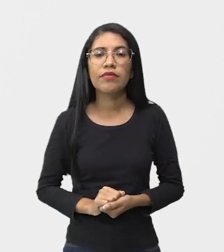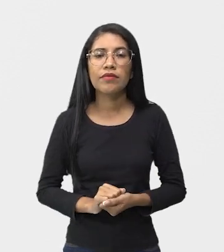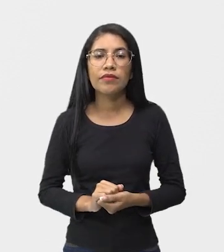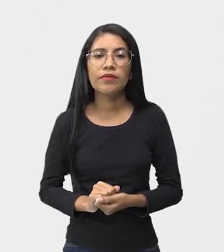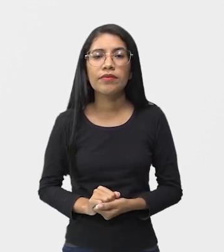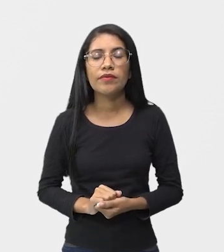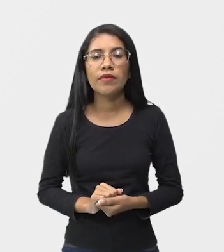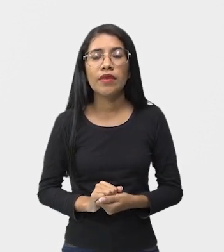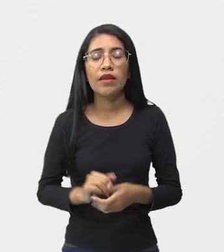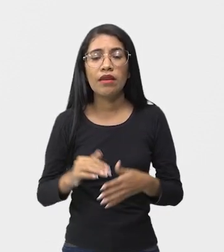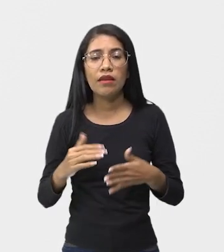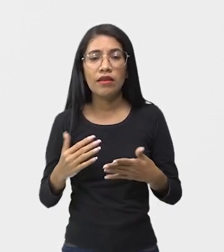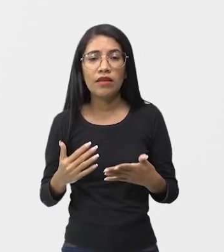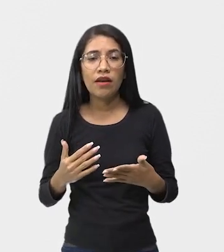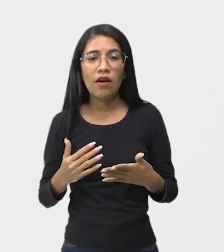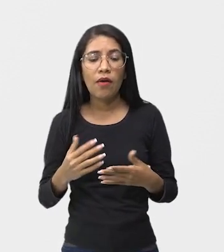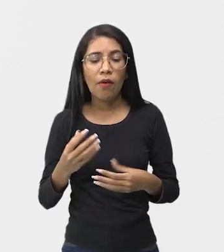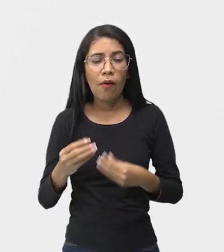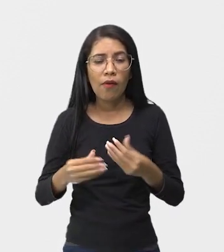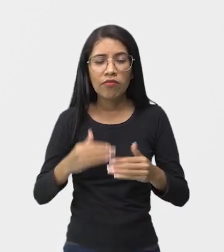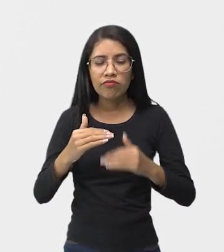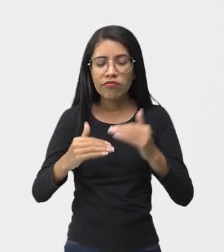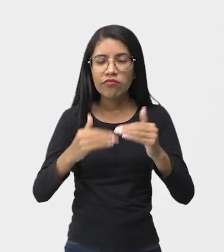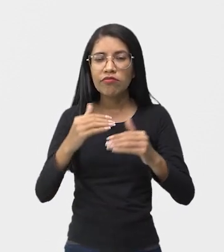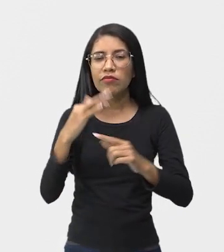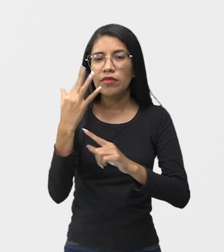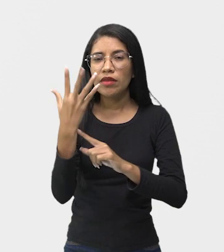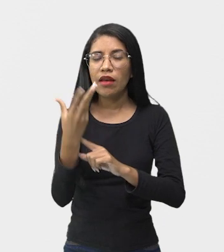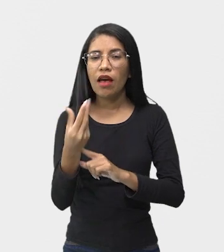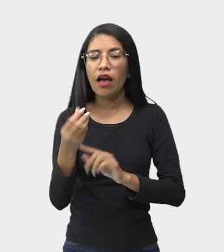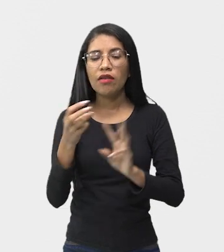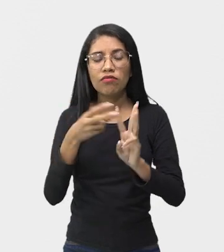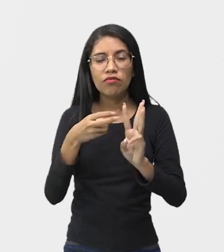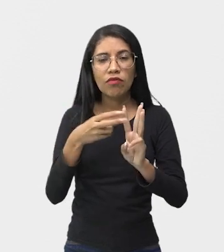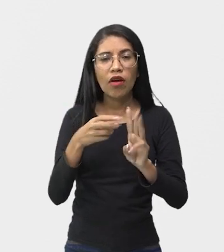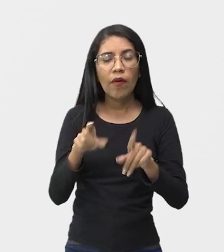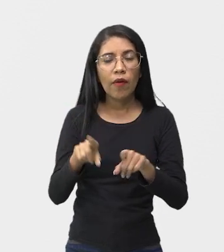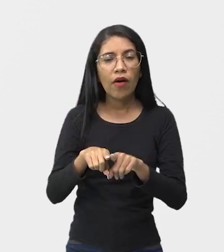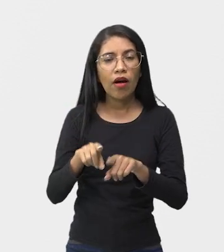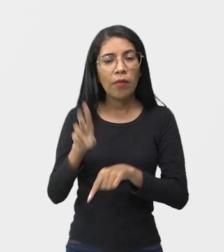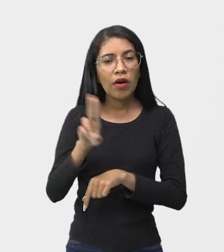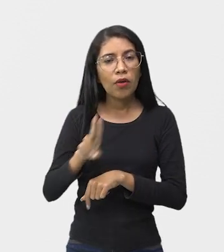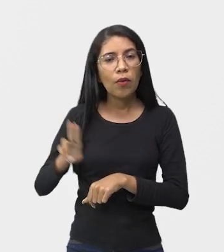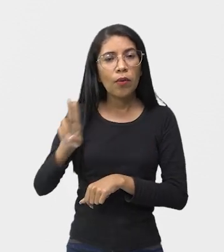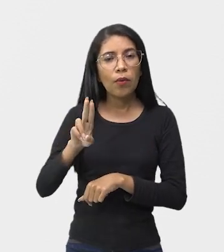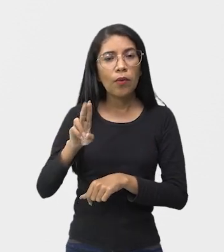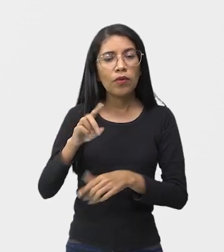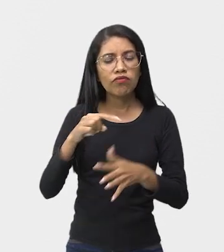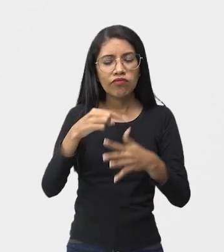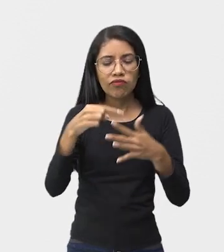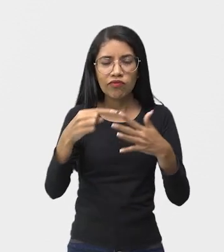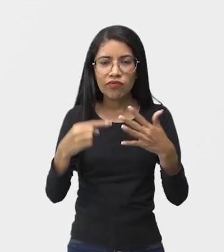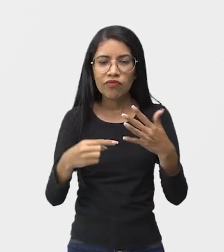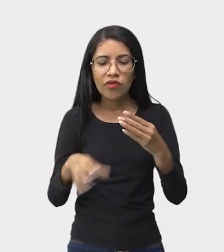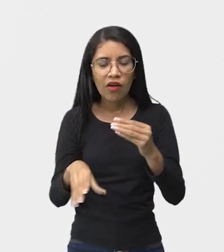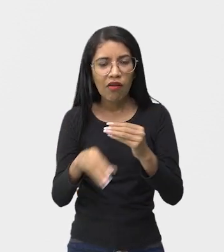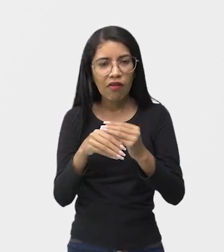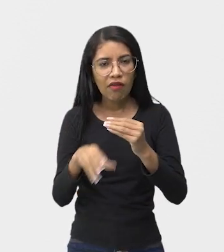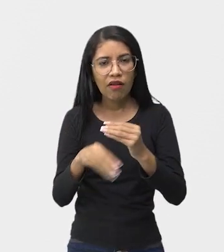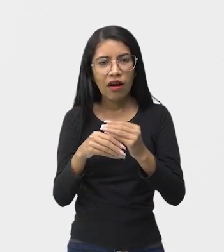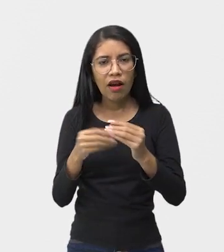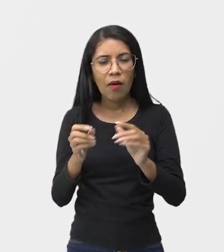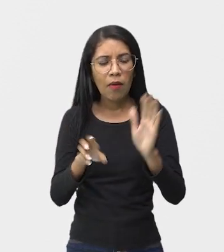Continuando, para desenvolver a arte, os índios também fazem uso de outros elementos